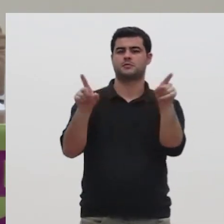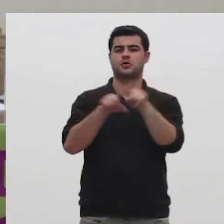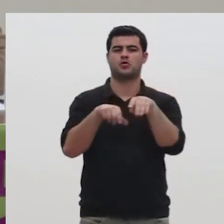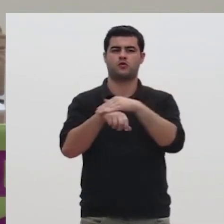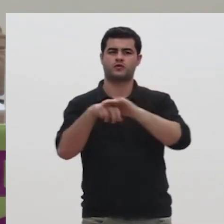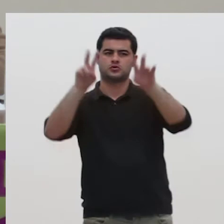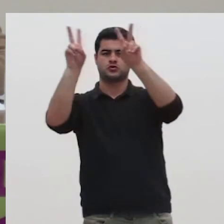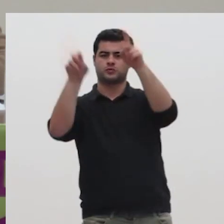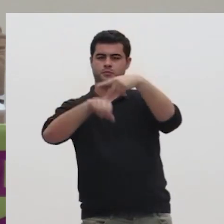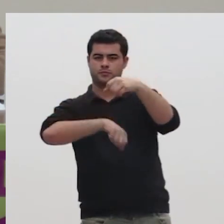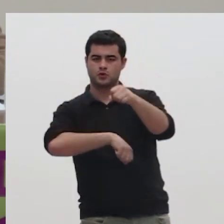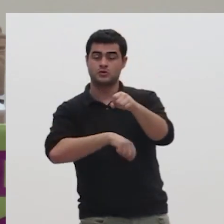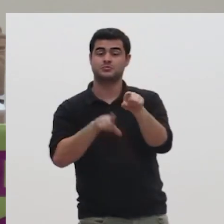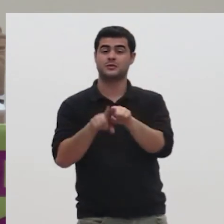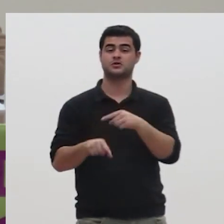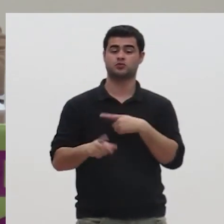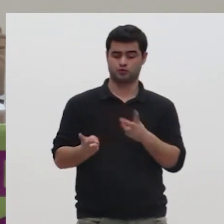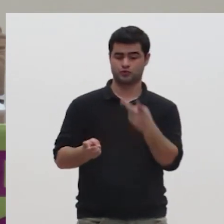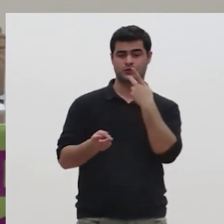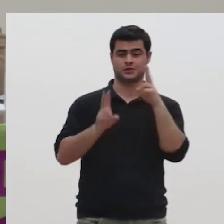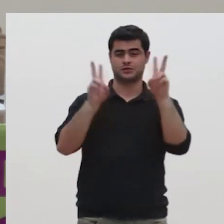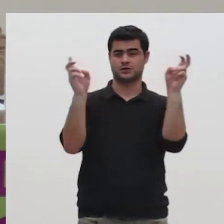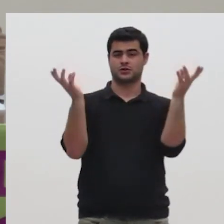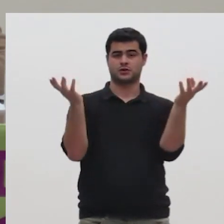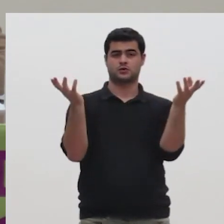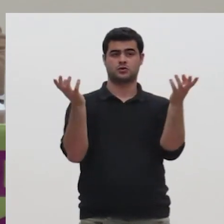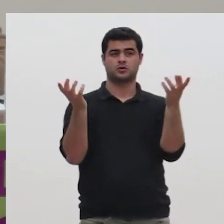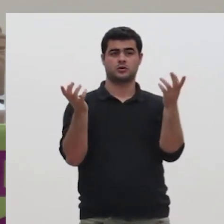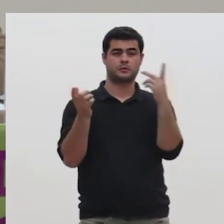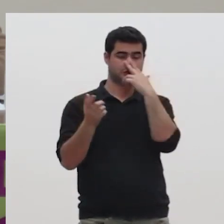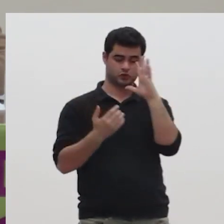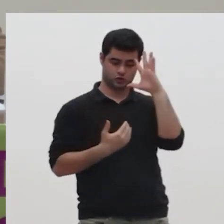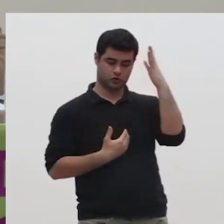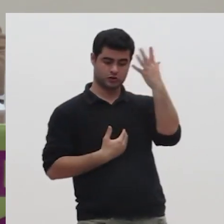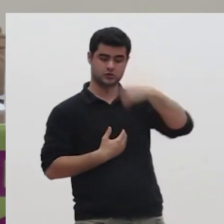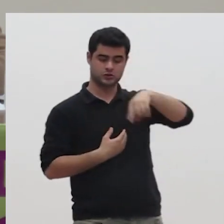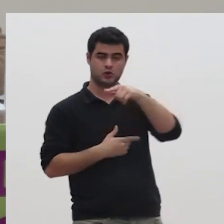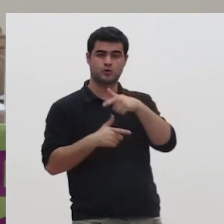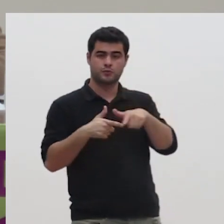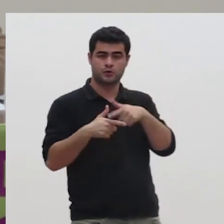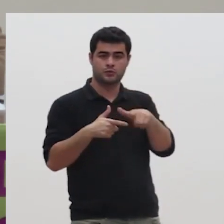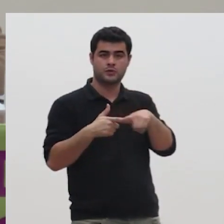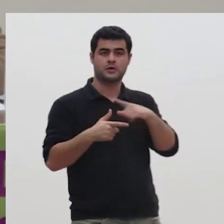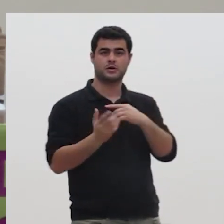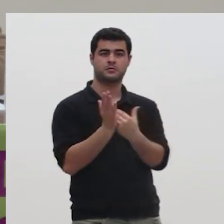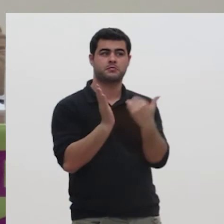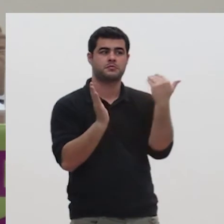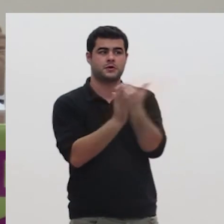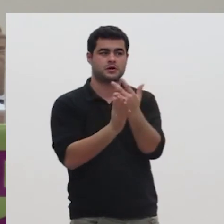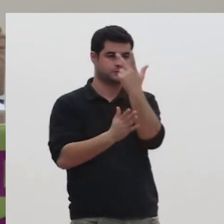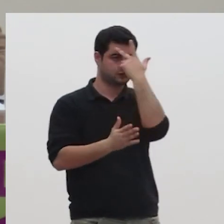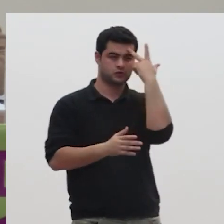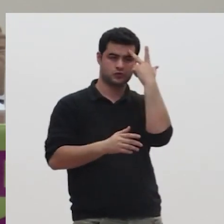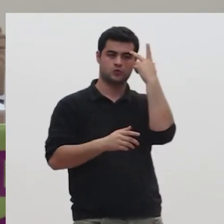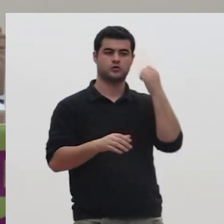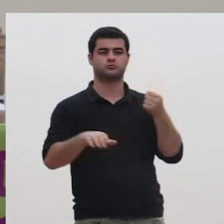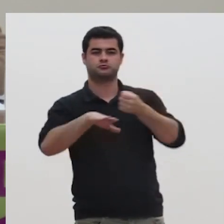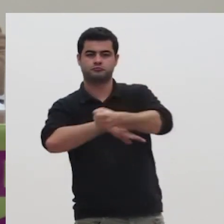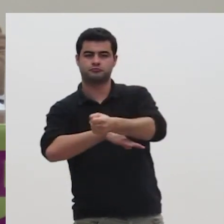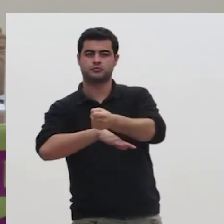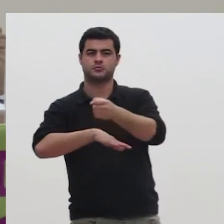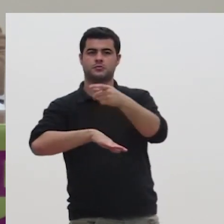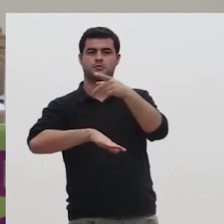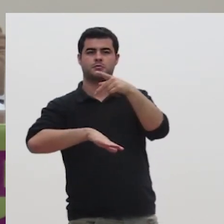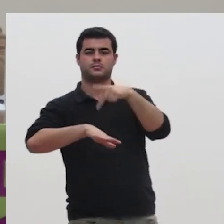de pós-graduação, mas eu continuo dizendo, a solução para que a gente tenha mais técnicos administrativos, fazendo mestrado profissional, mestrado